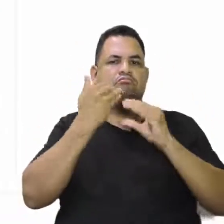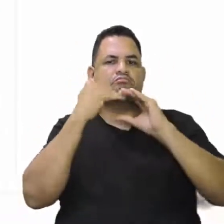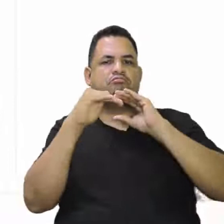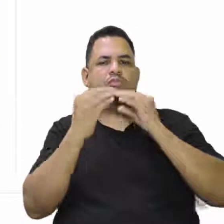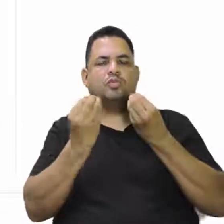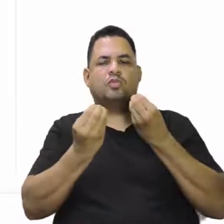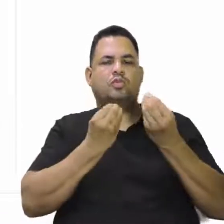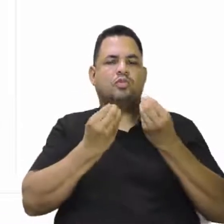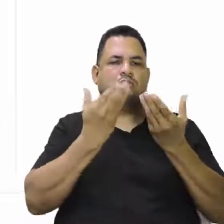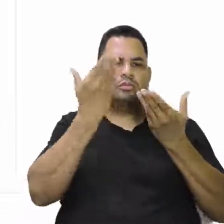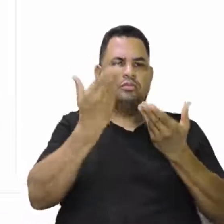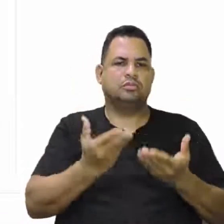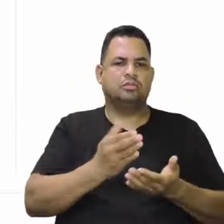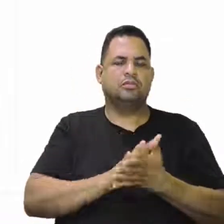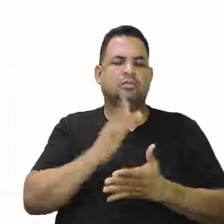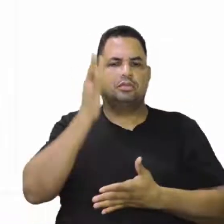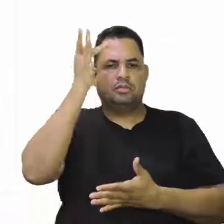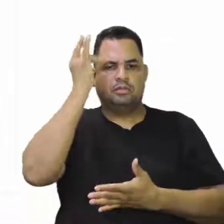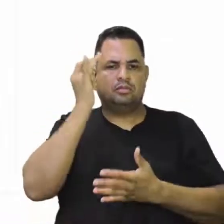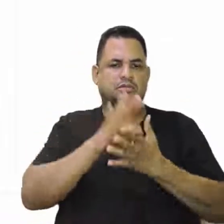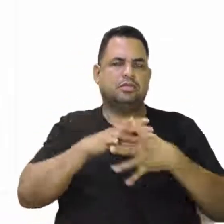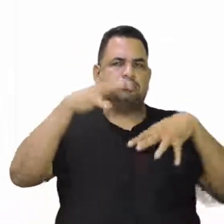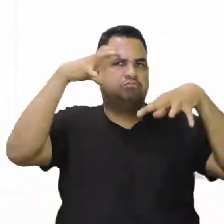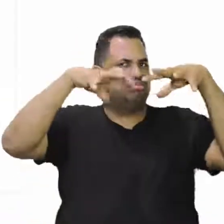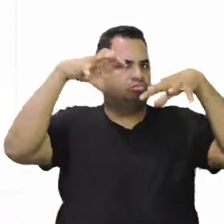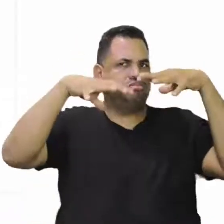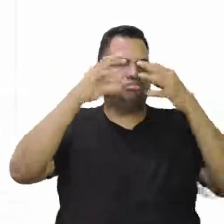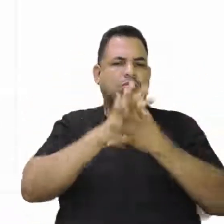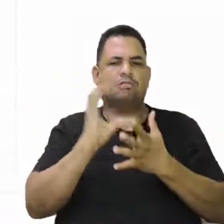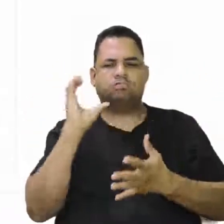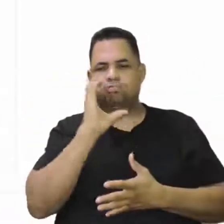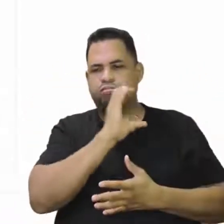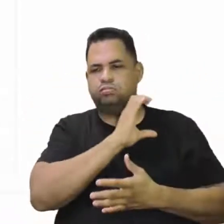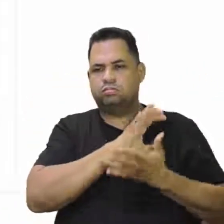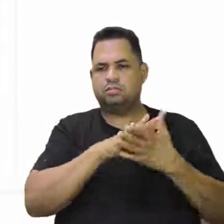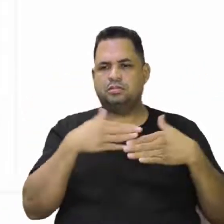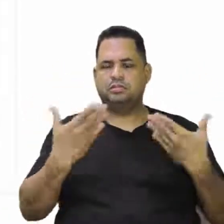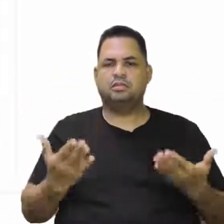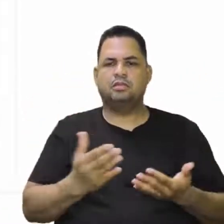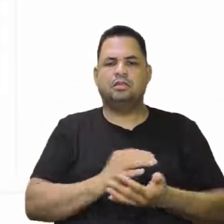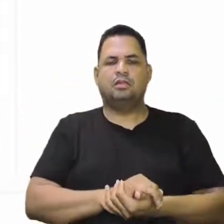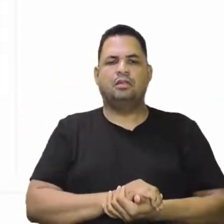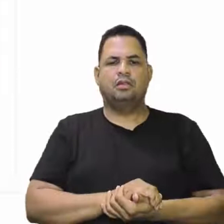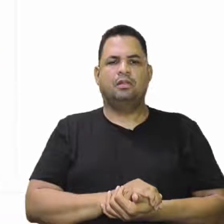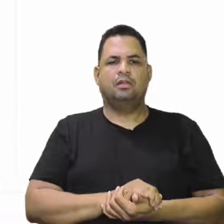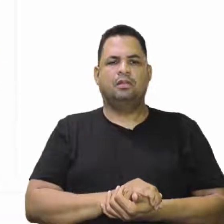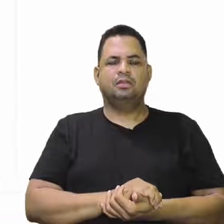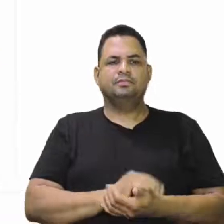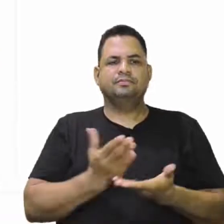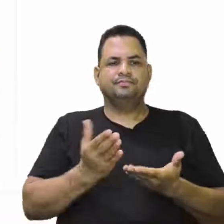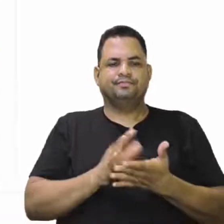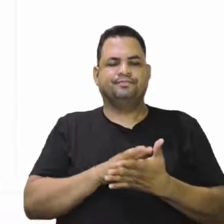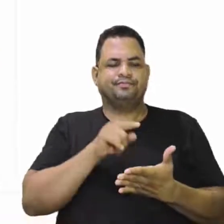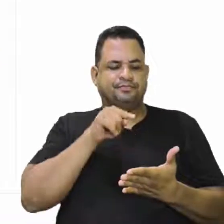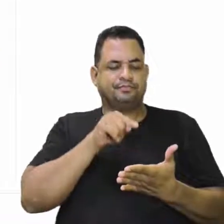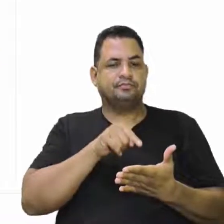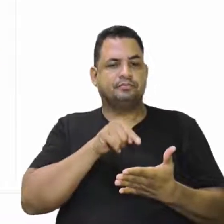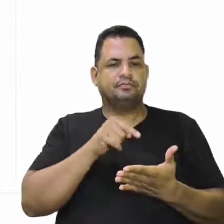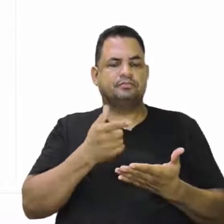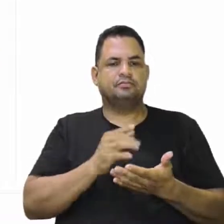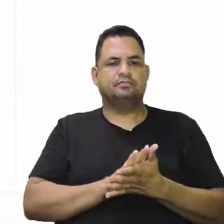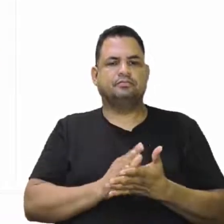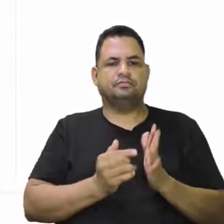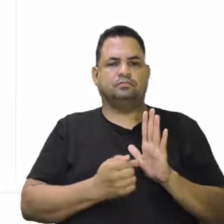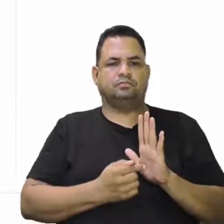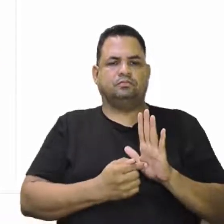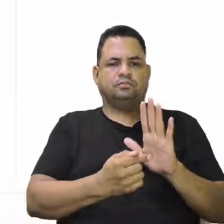o clima, o tempo amanhã, se vai chover, se vai ser mais quente. Eu gosto bastante. Então, o que eu faço? Eu vou lá e clico e aí aparece essa